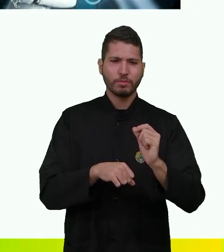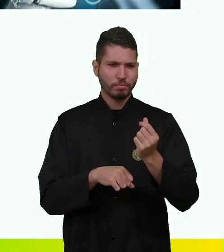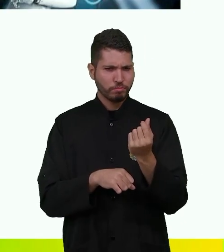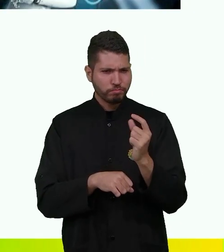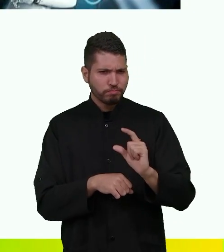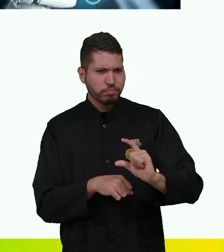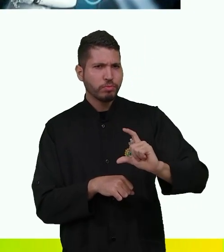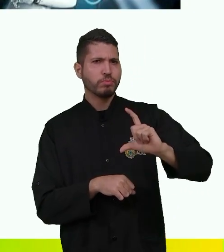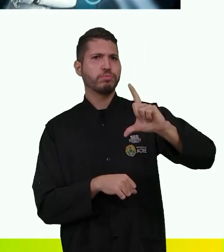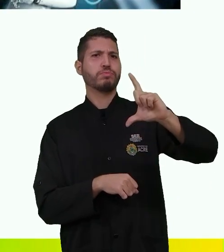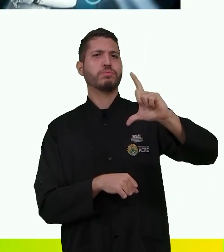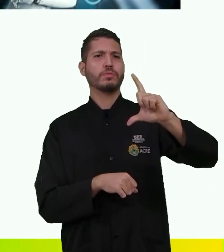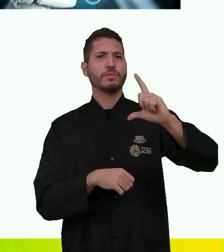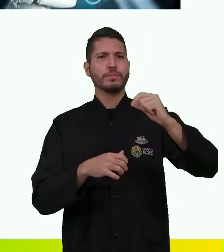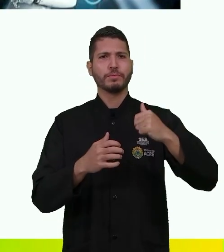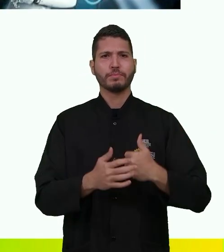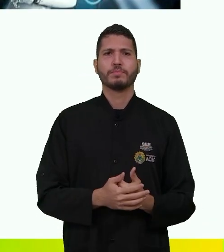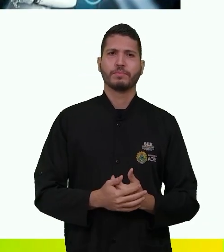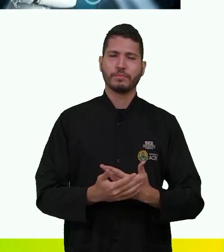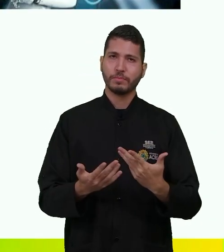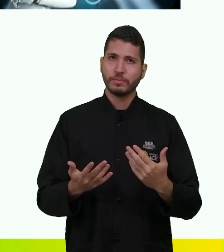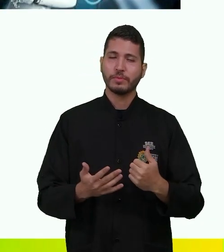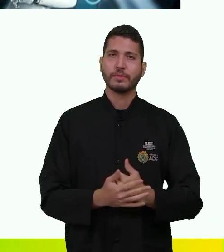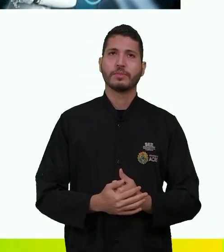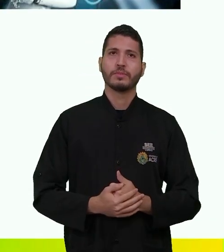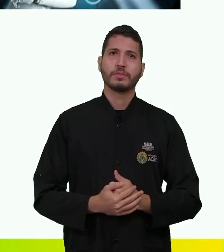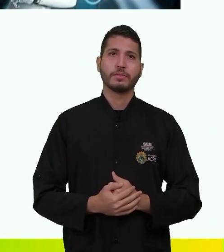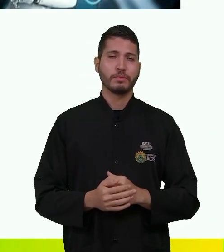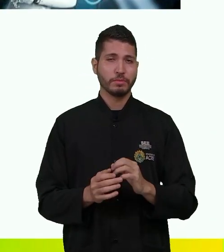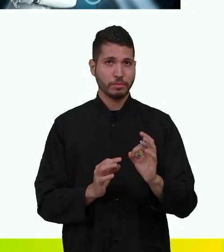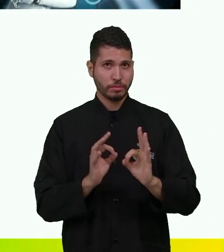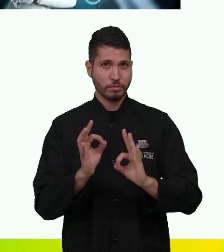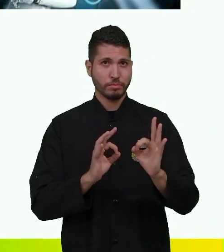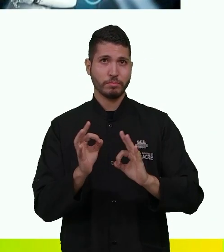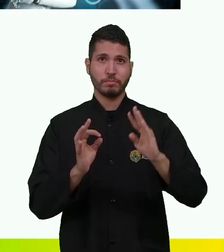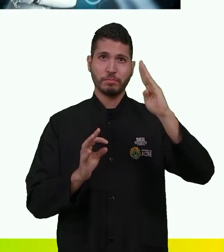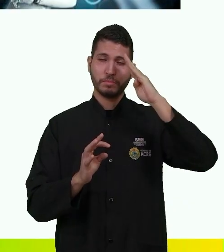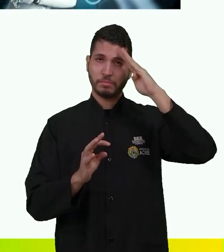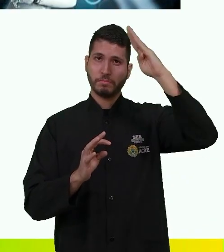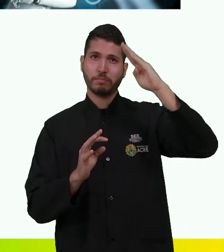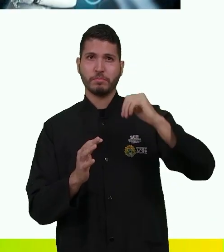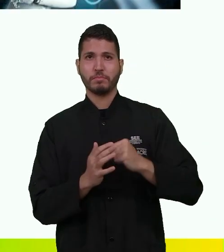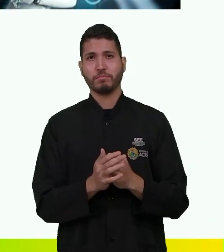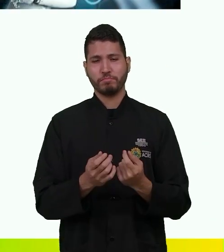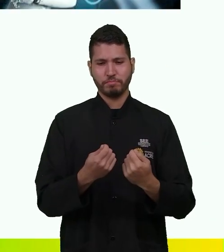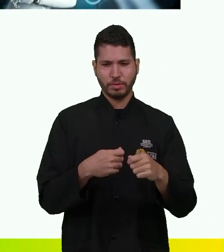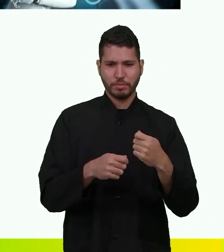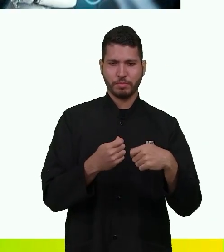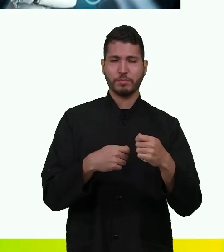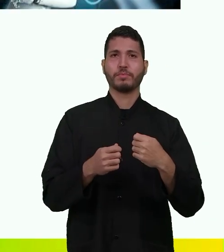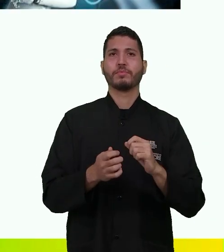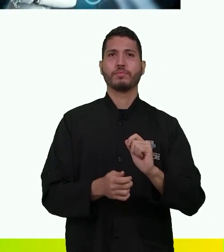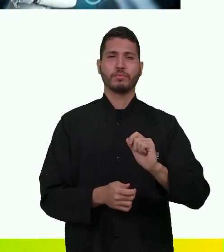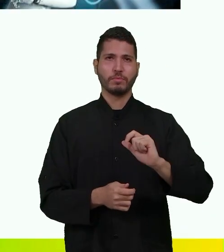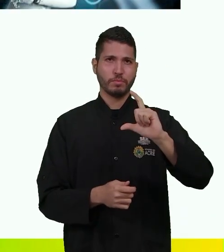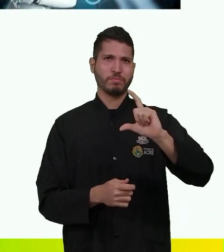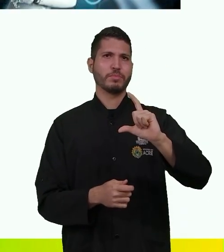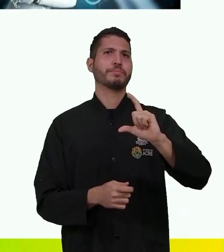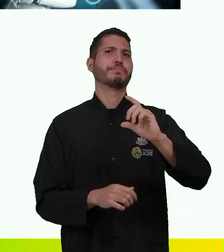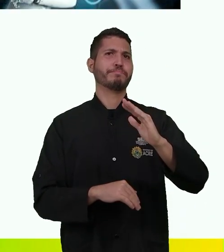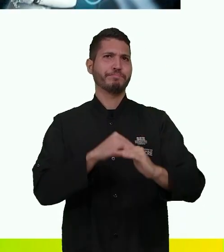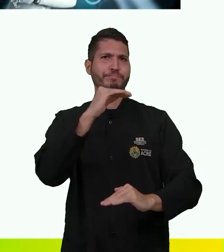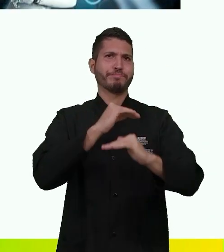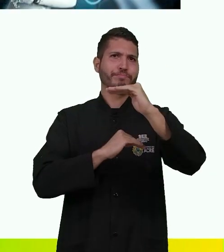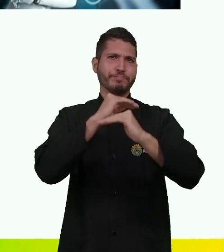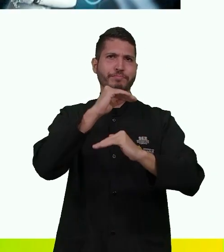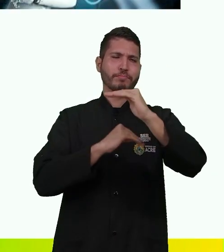sistema capitalista a se consolidar como a principal forma de organização econômica. O aumento da desigualdade social.